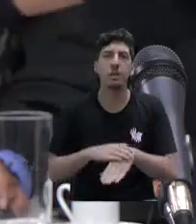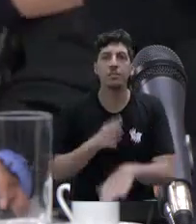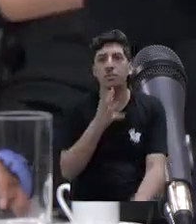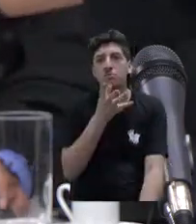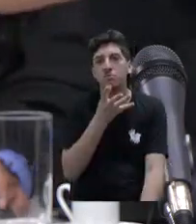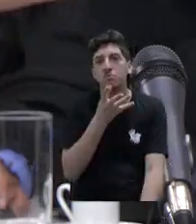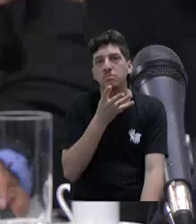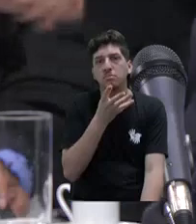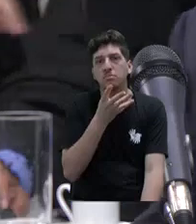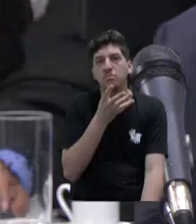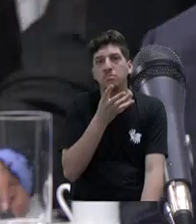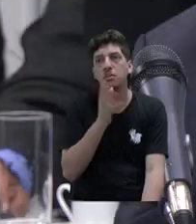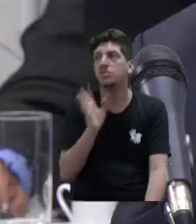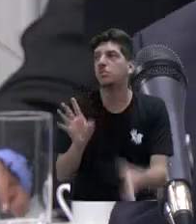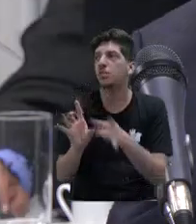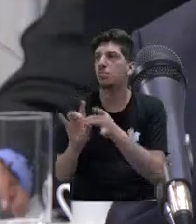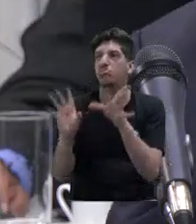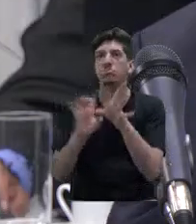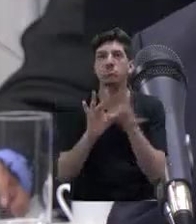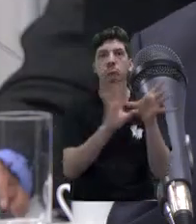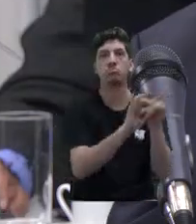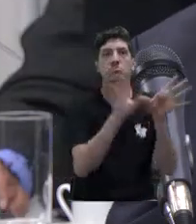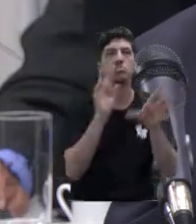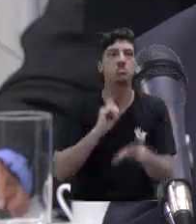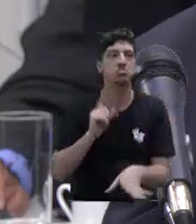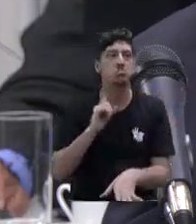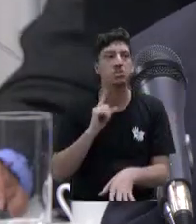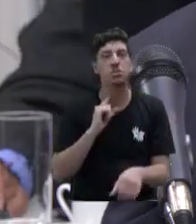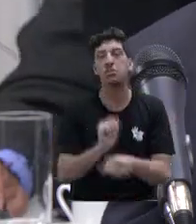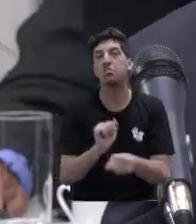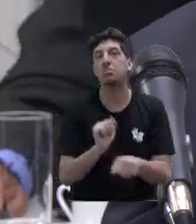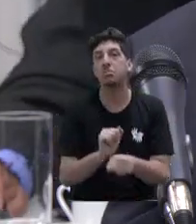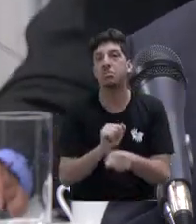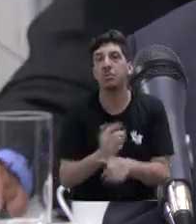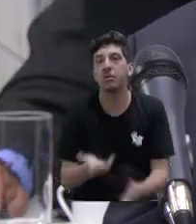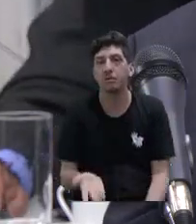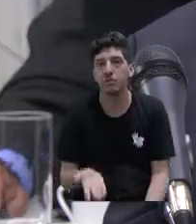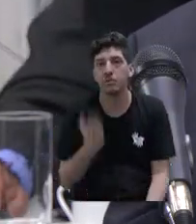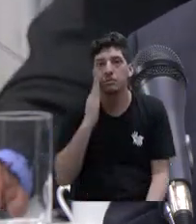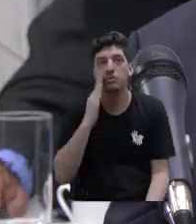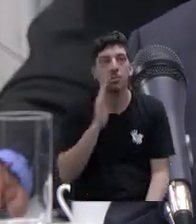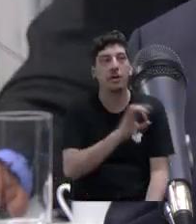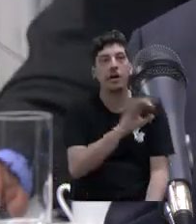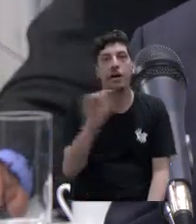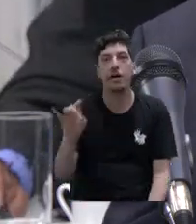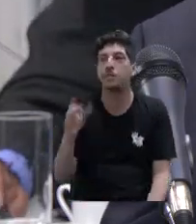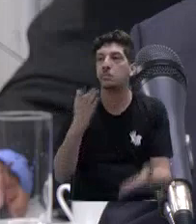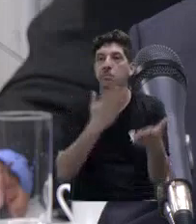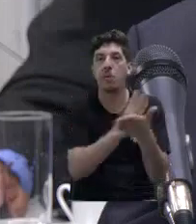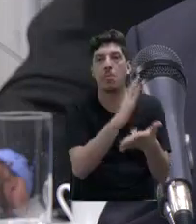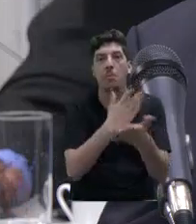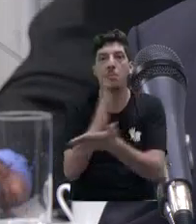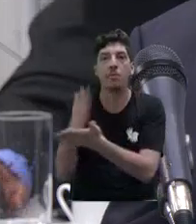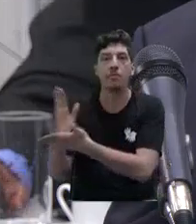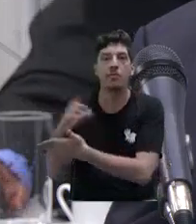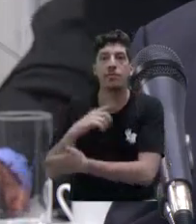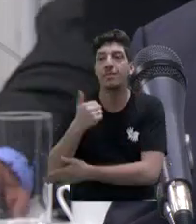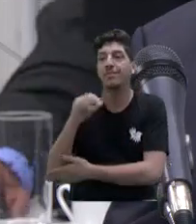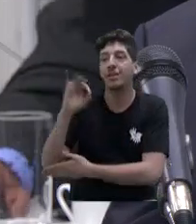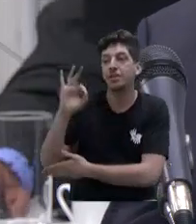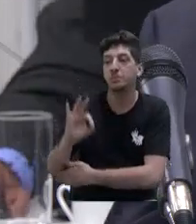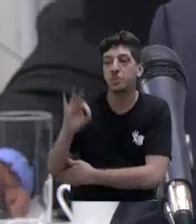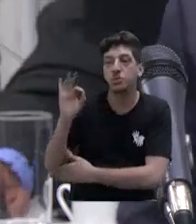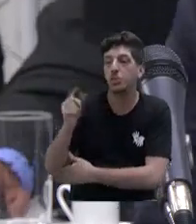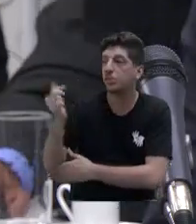Quantas concessões já foram concedidas em Minas Gerais? E essas concessões, cada concessão, aprovando esse projeto, nós vamos ter 10% do